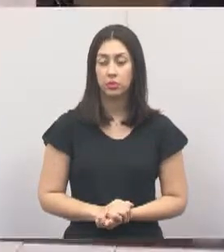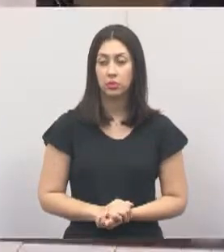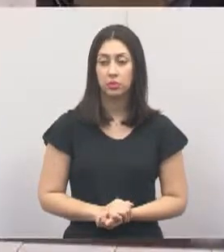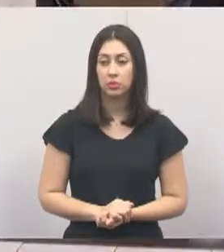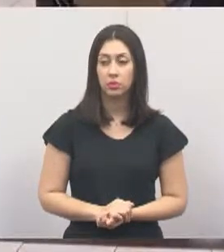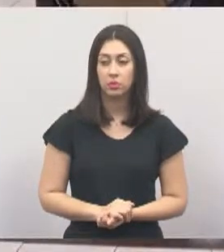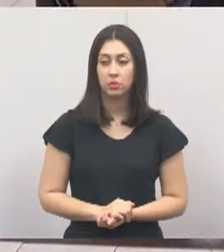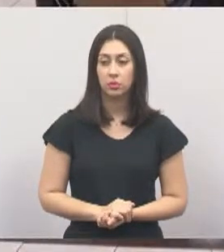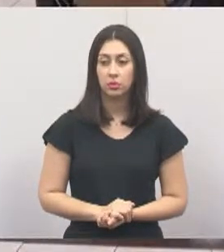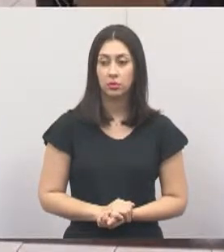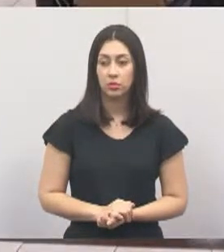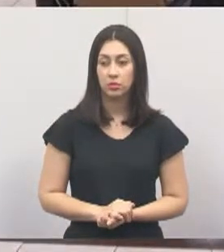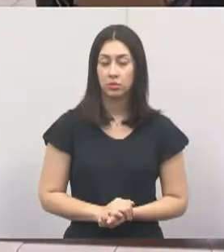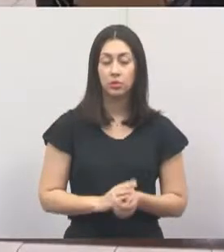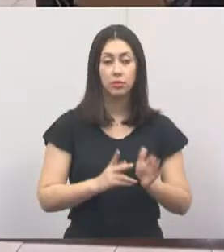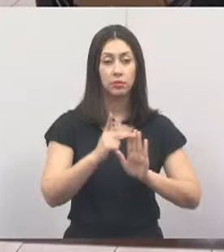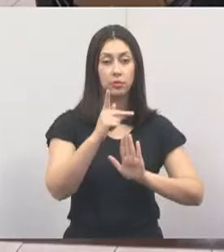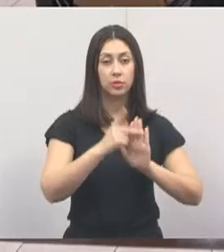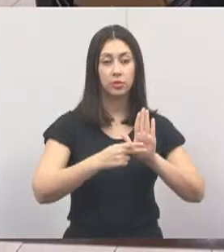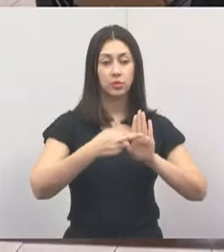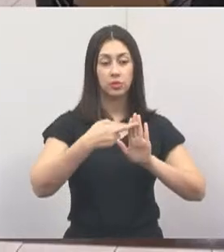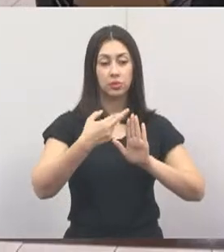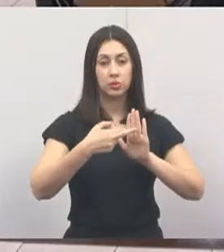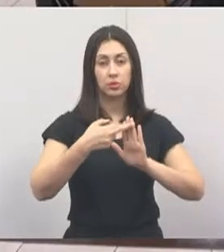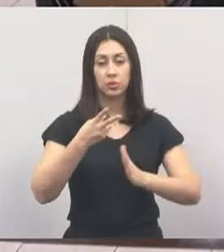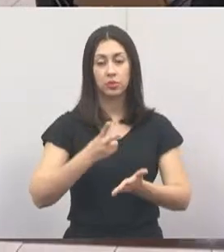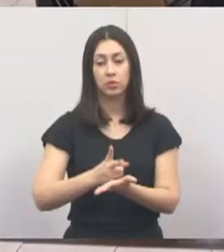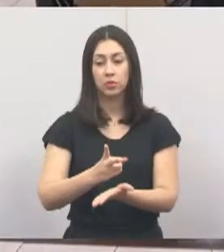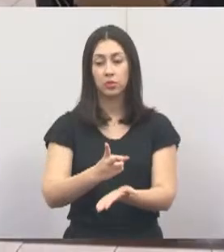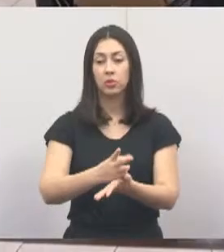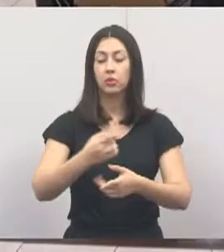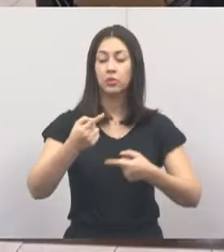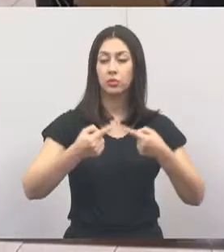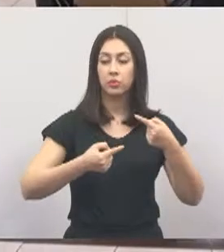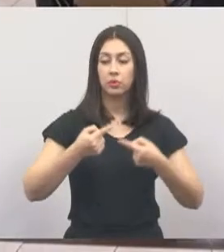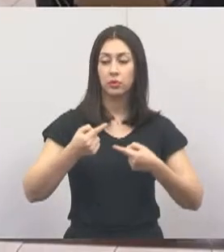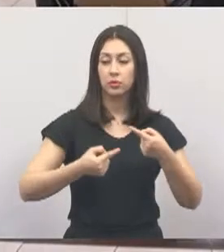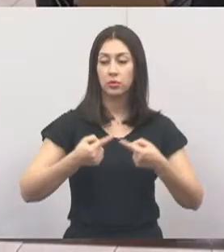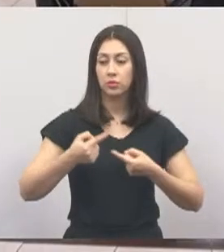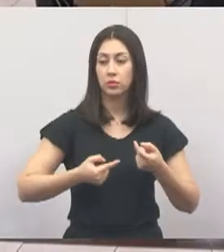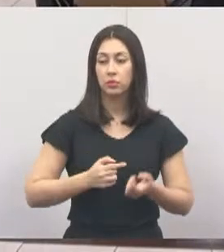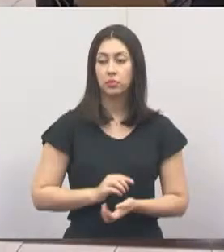vereadores. O projeto de resolução continua em discussão.